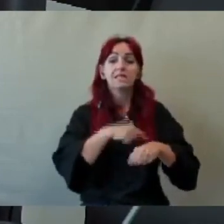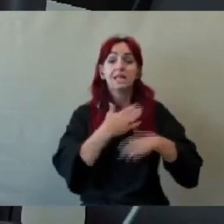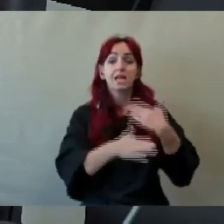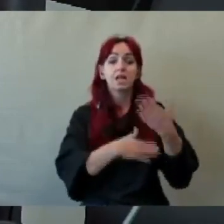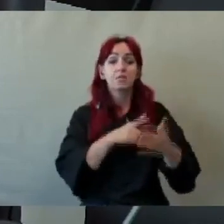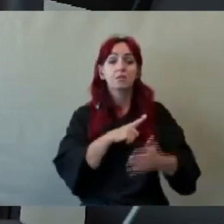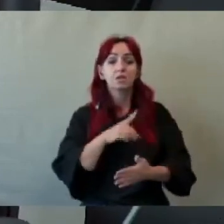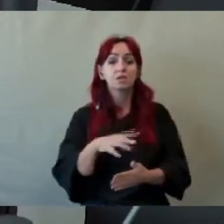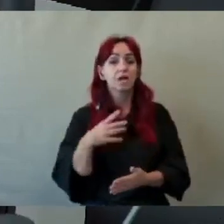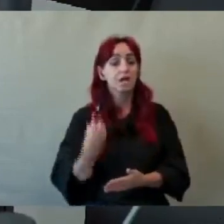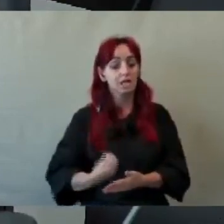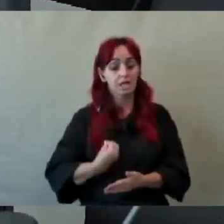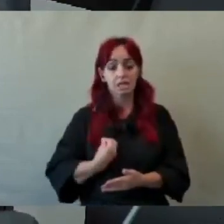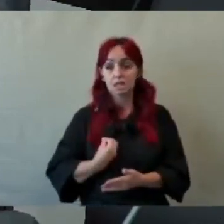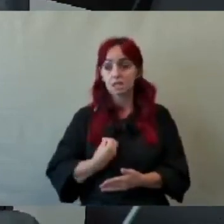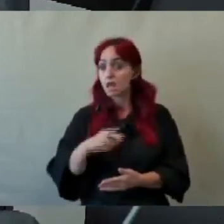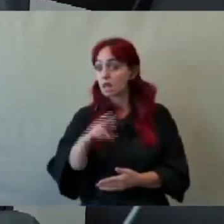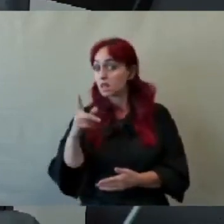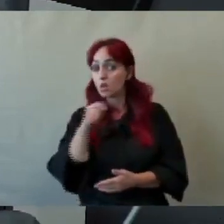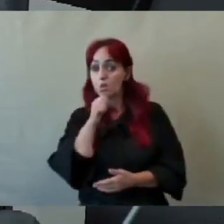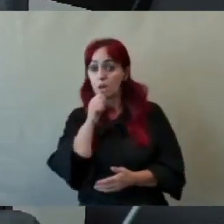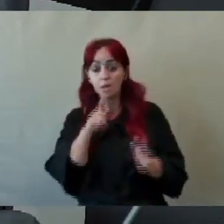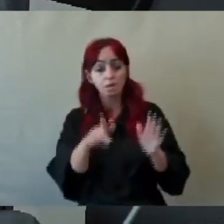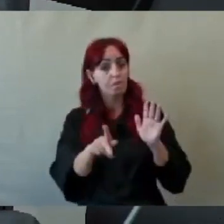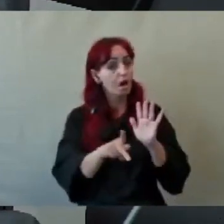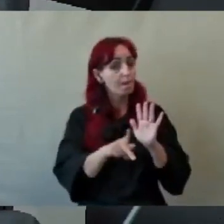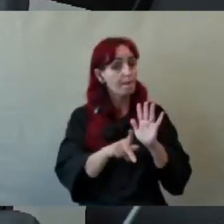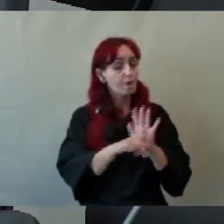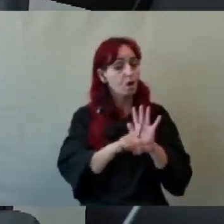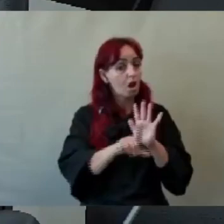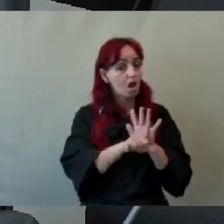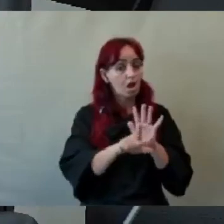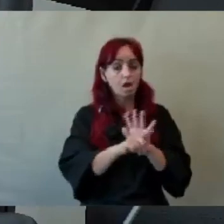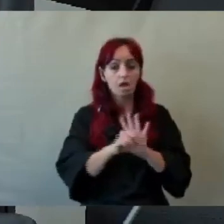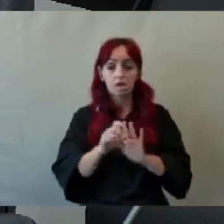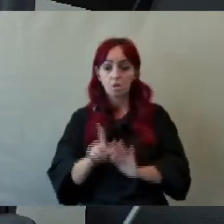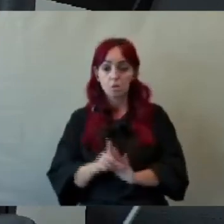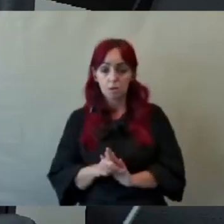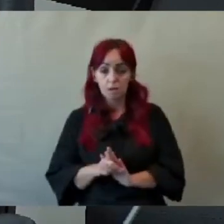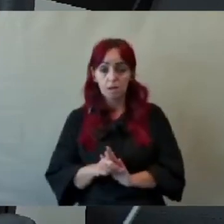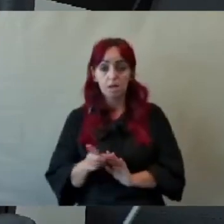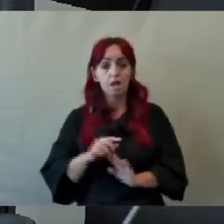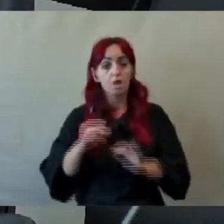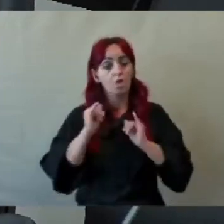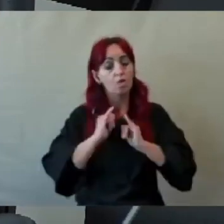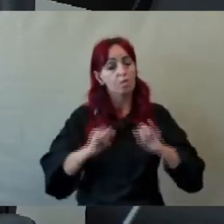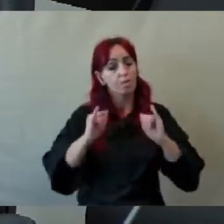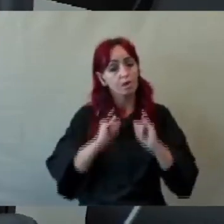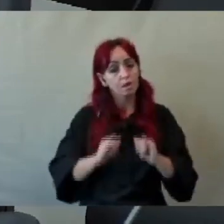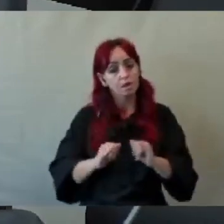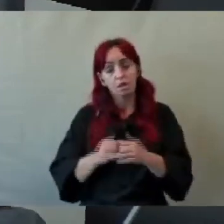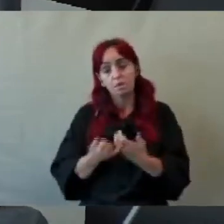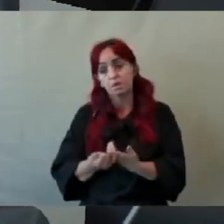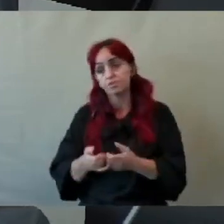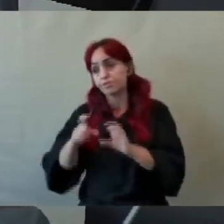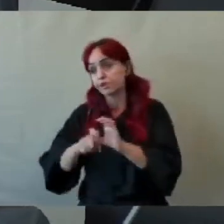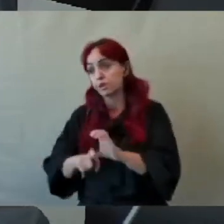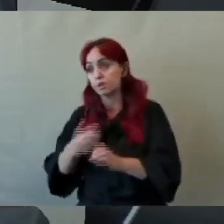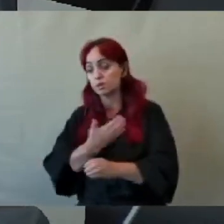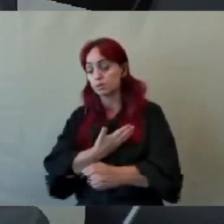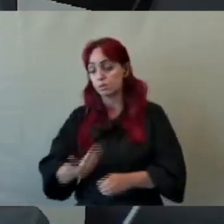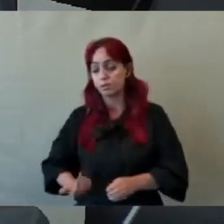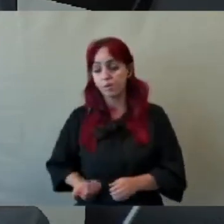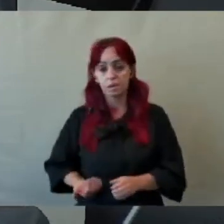lei, não é uma política de Estado até hoje, né? Não é uma lei, é um programa a depender do governo. Então, nós estamos trabalhando para ser um